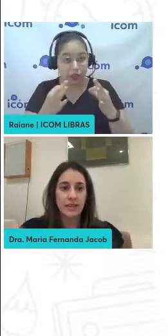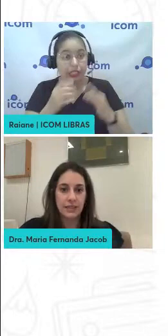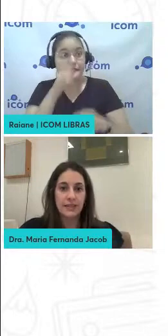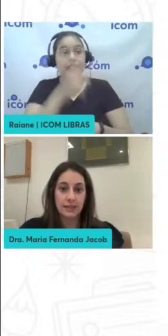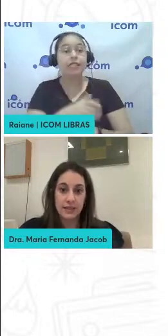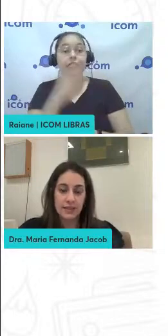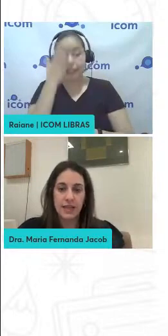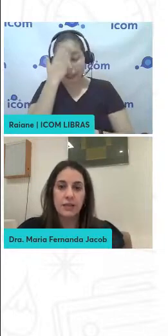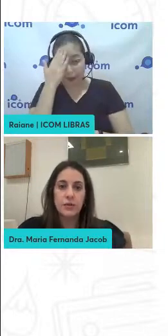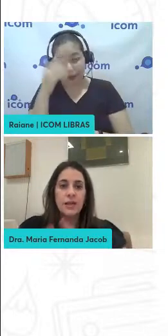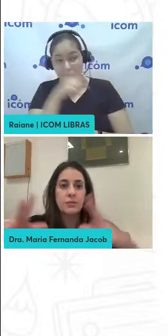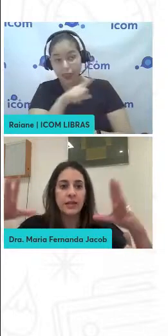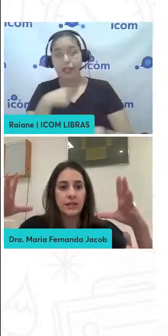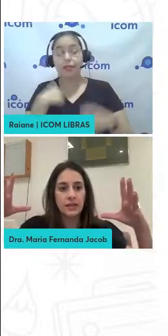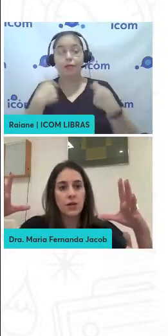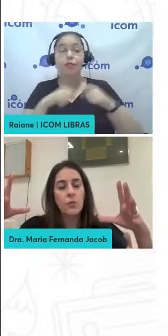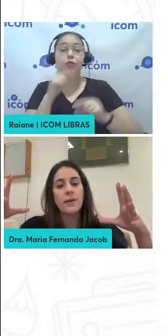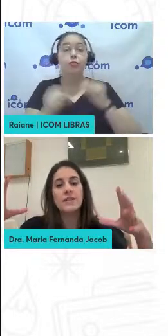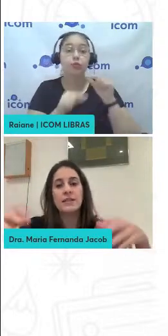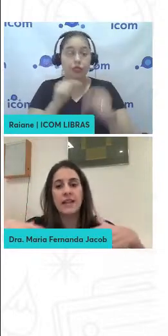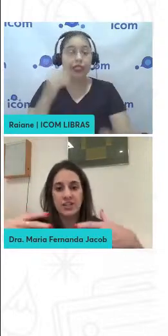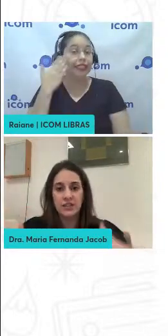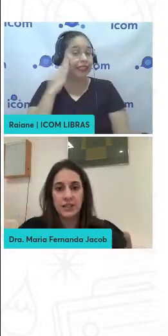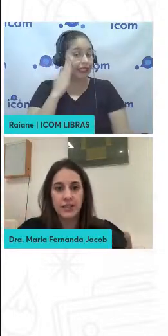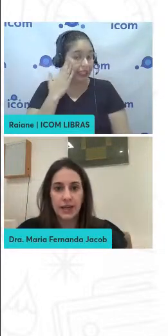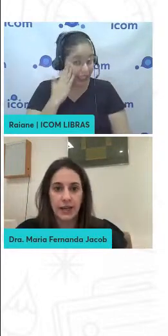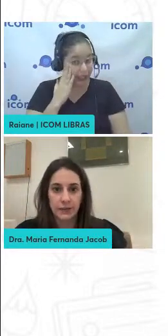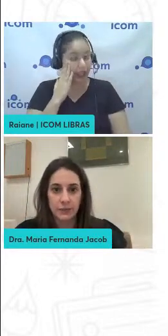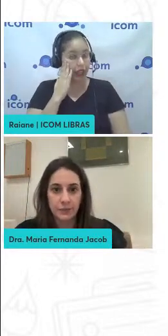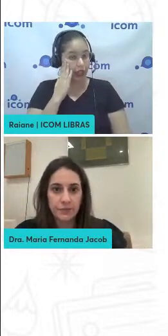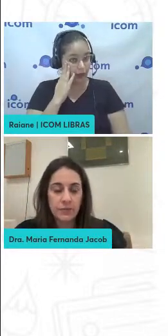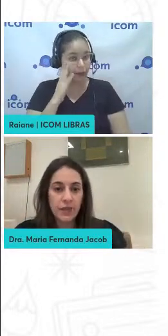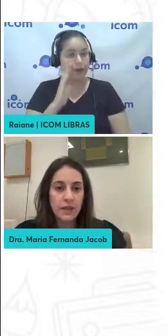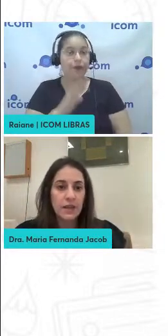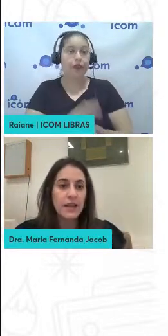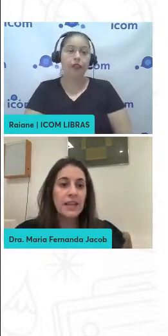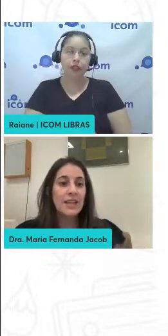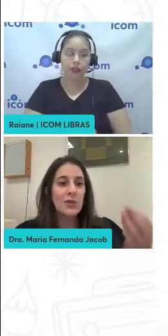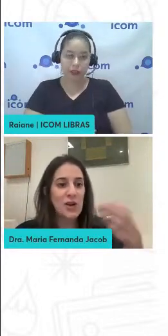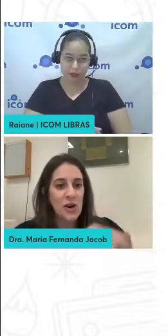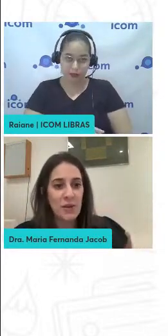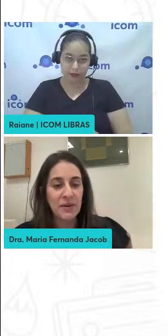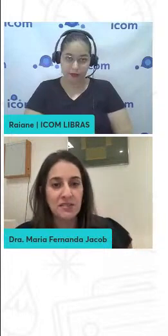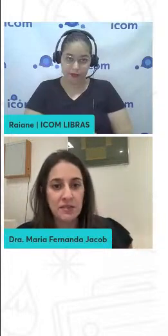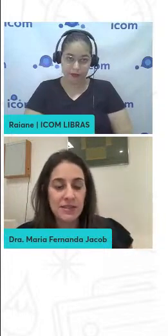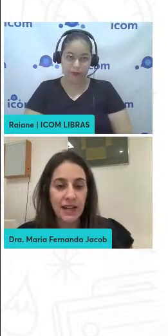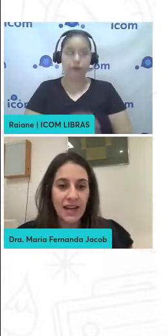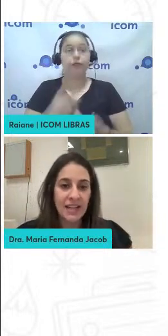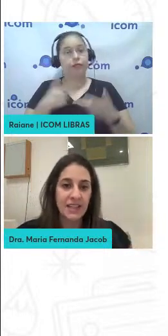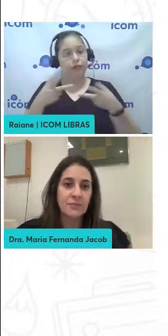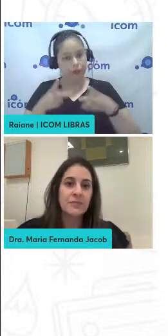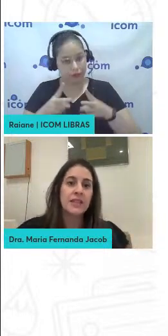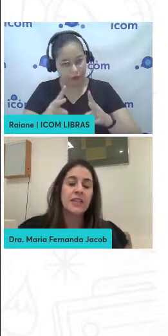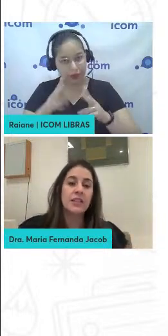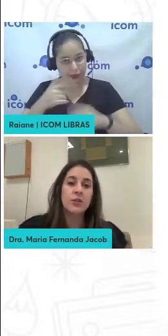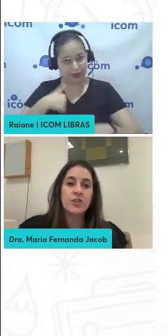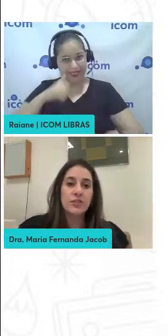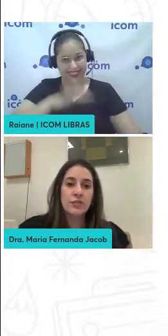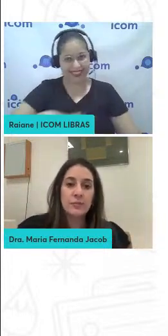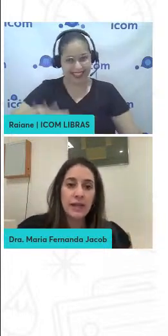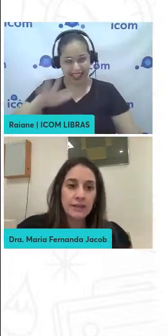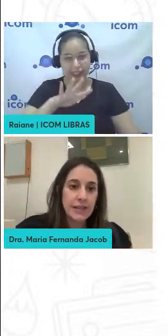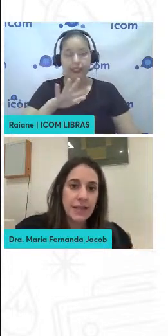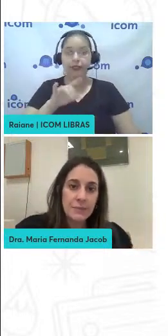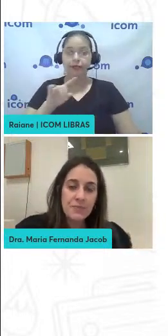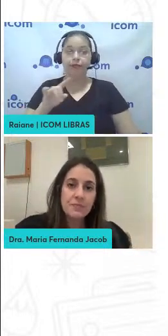identificar o que ele está trazendo, para entender a complexidade daquele caso. Indo agora para a nossa área, então hoje